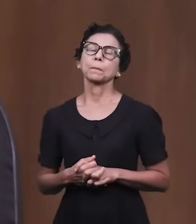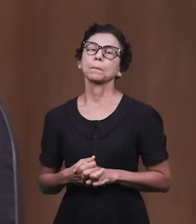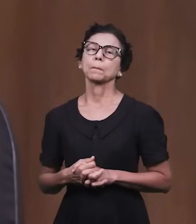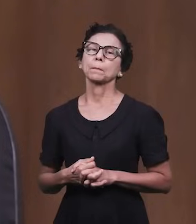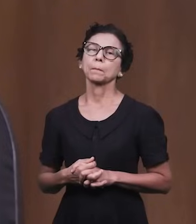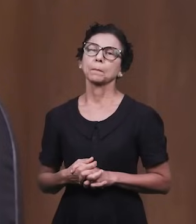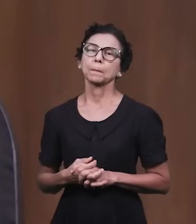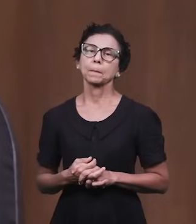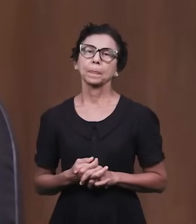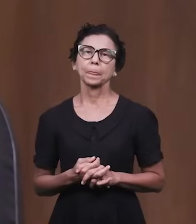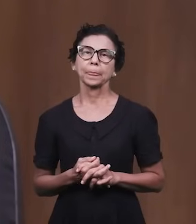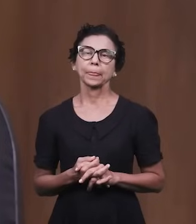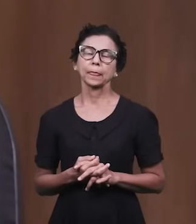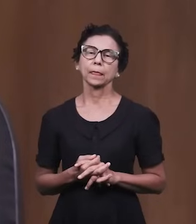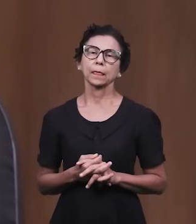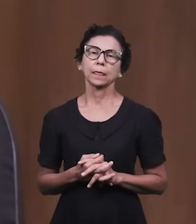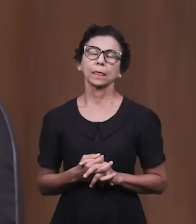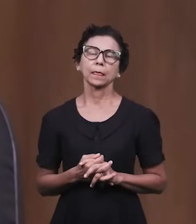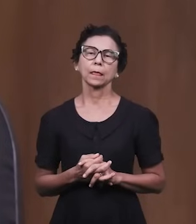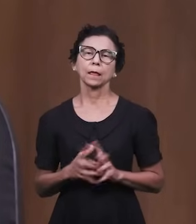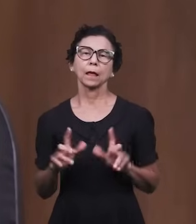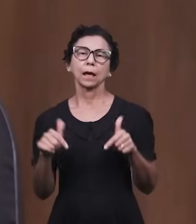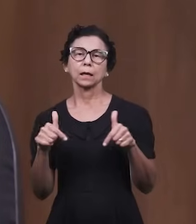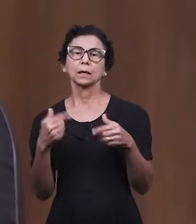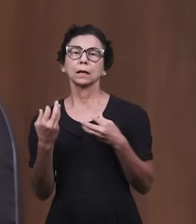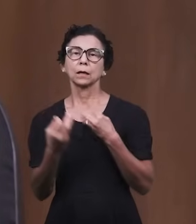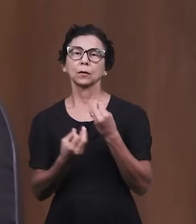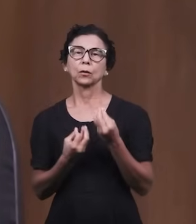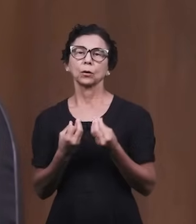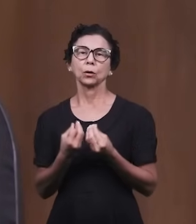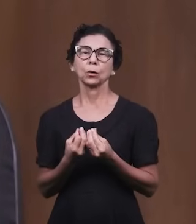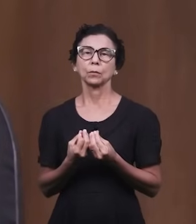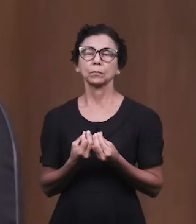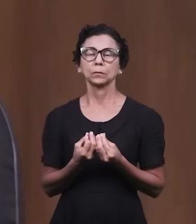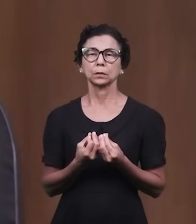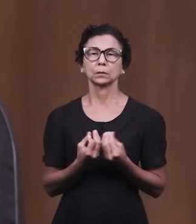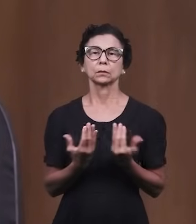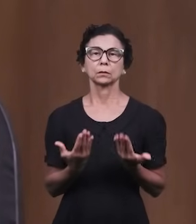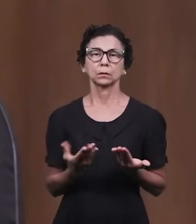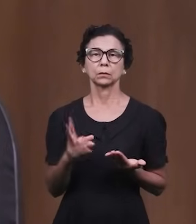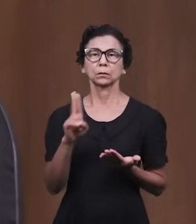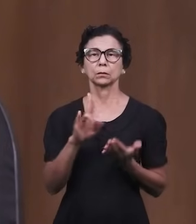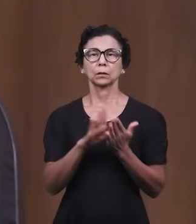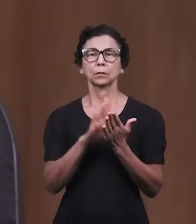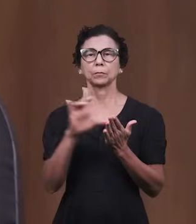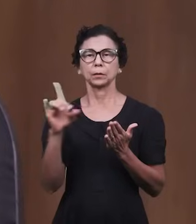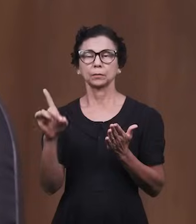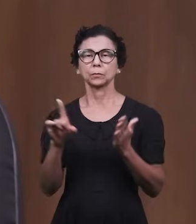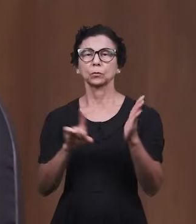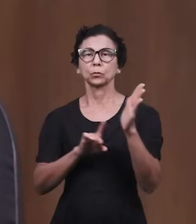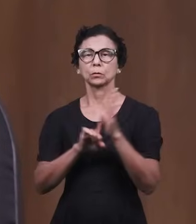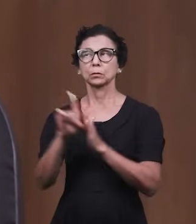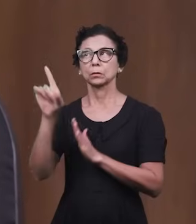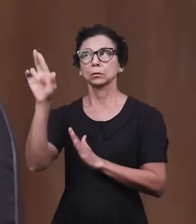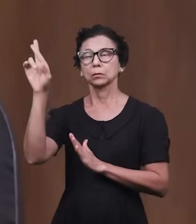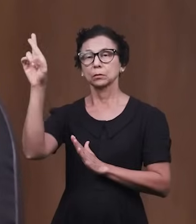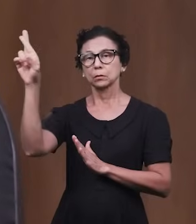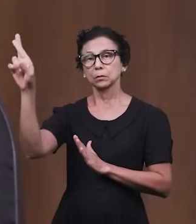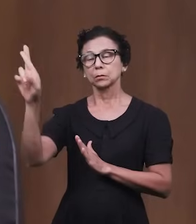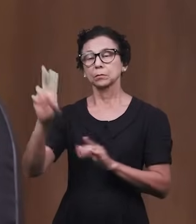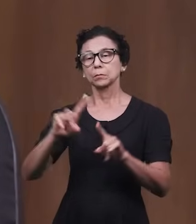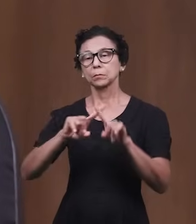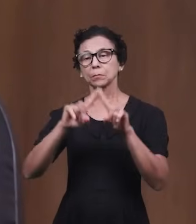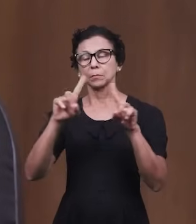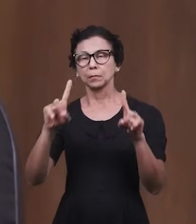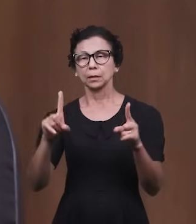como nós vamos caminhar, como nós vamos fazer. Então, nós usamos aquilo que a Bíblia ensina, consultamos ao Senhor e tal. Mas não, mesmo